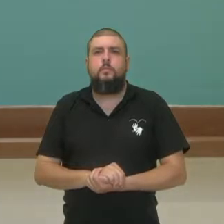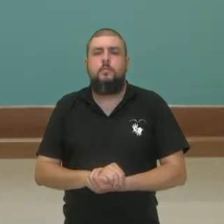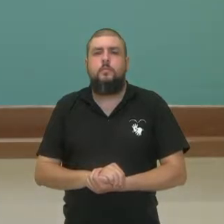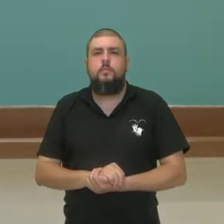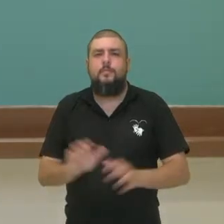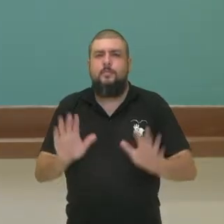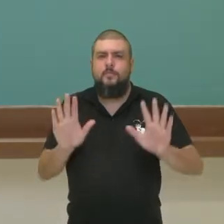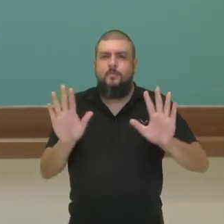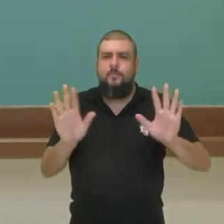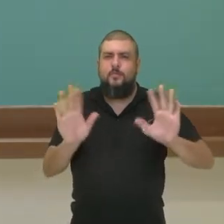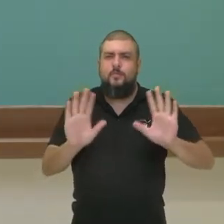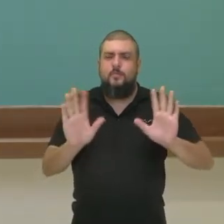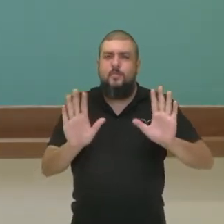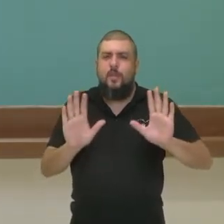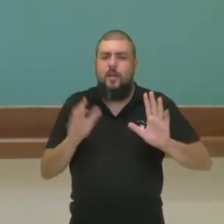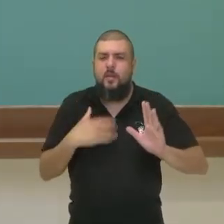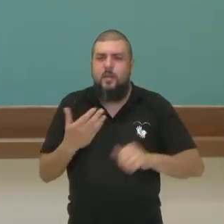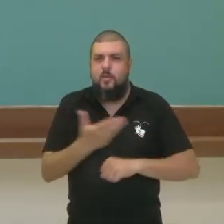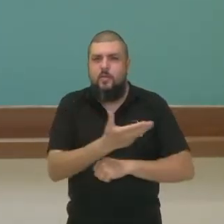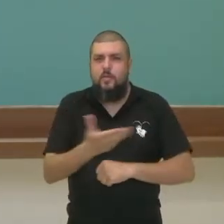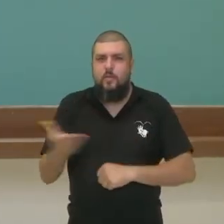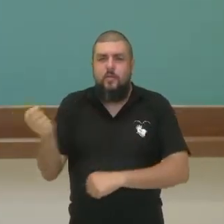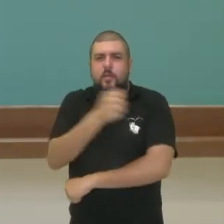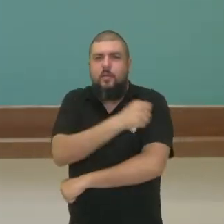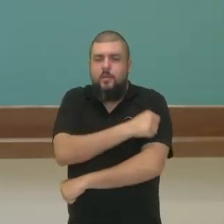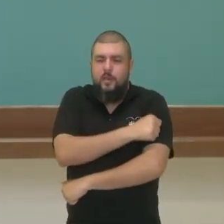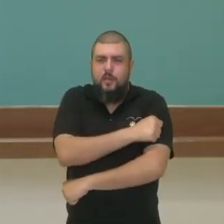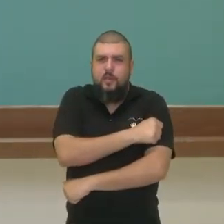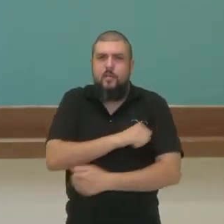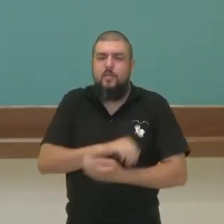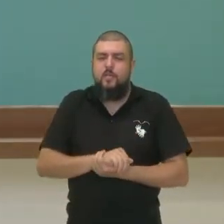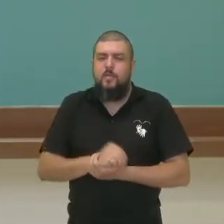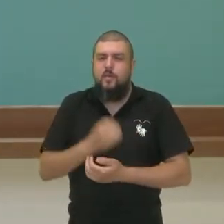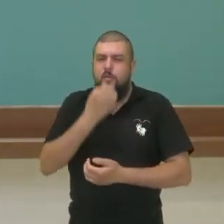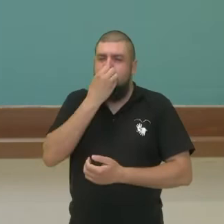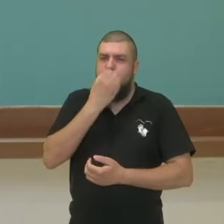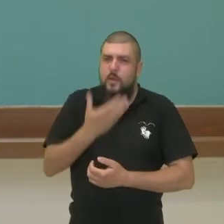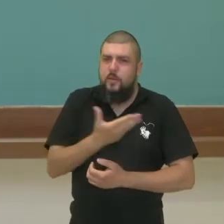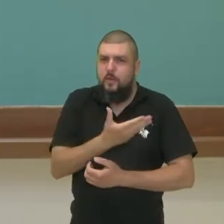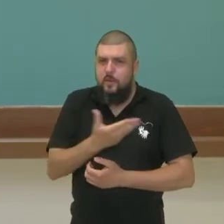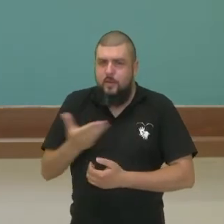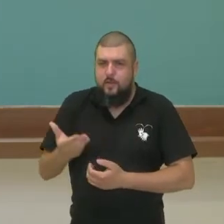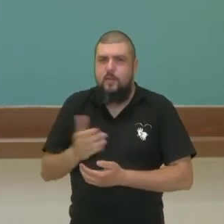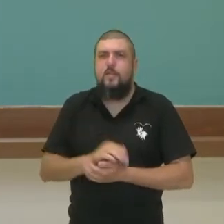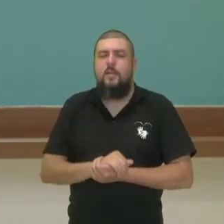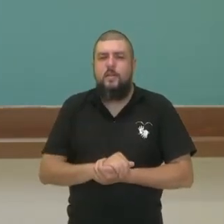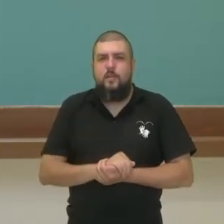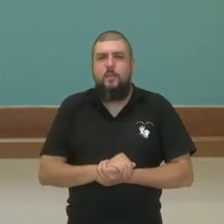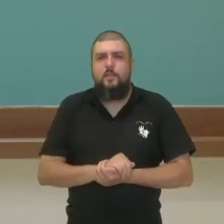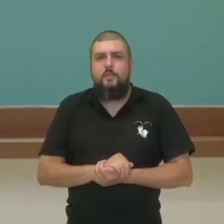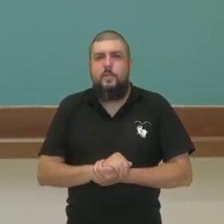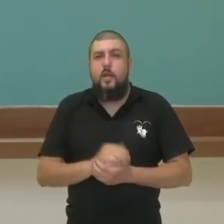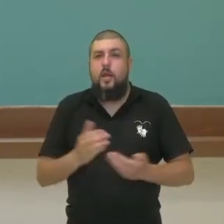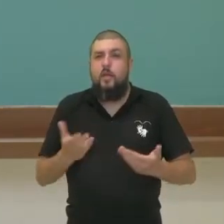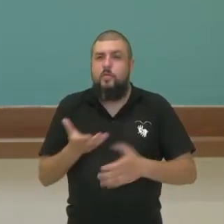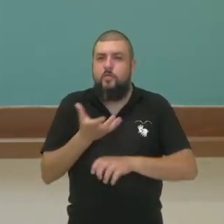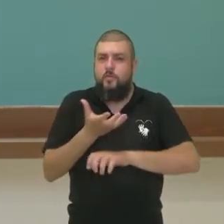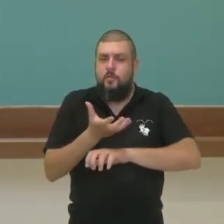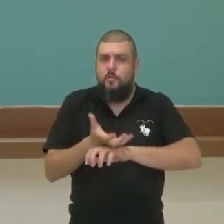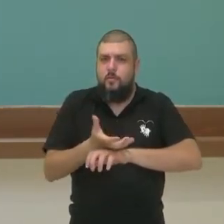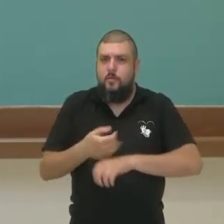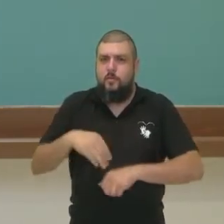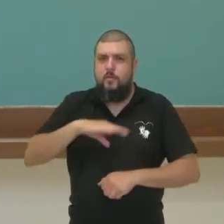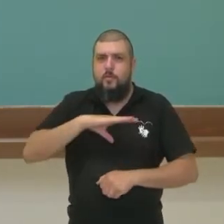Salve, salve, salve, meu querido! Salve, salve, salve, minha querida! Tudo bem? Professor Adriano na área. Língua